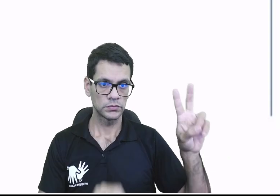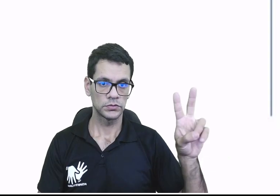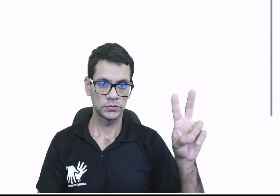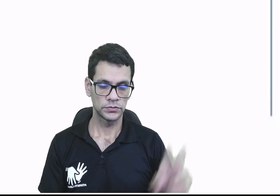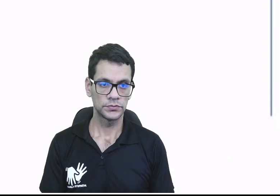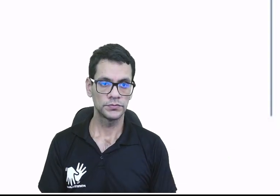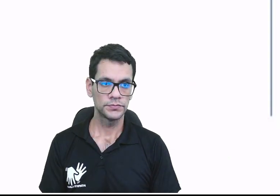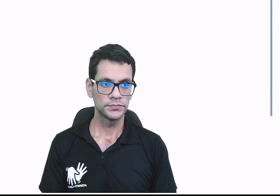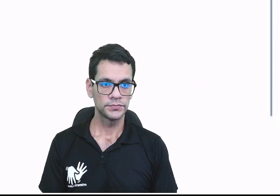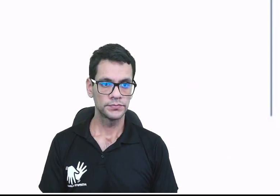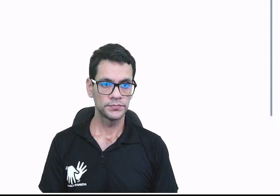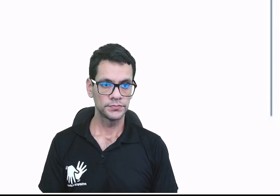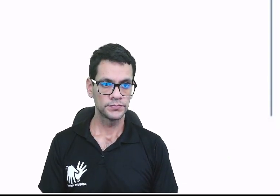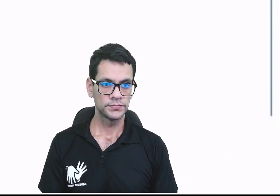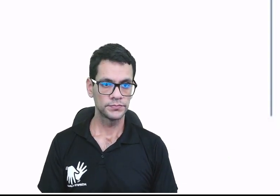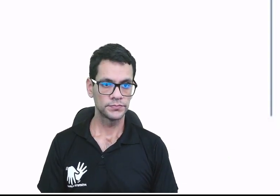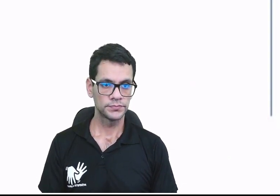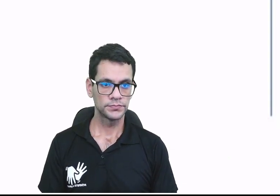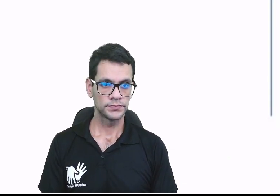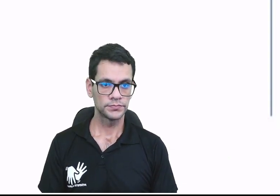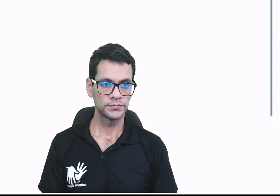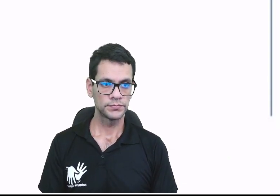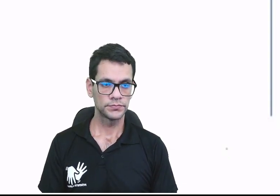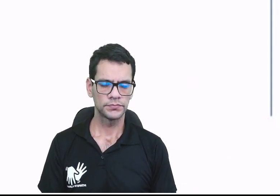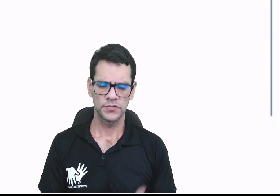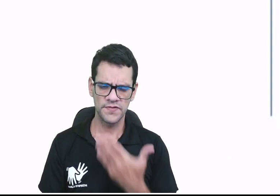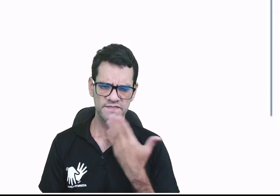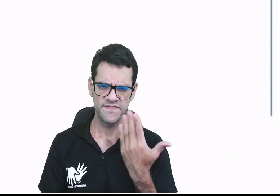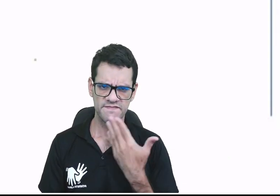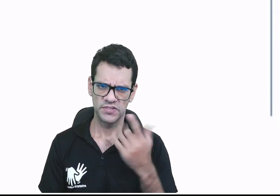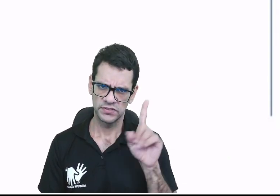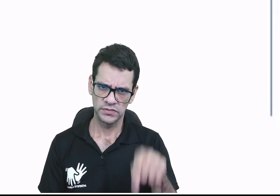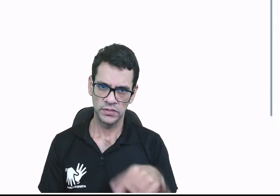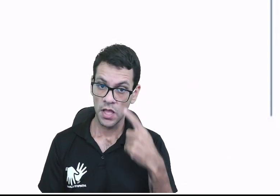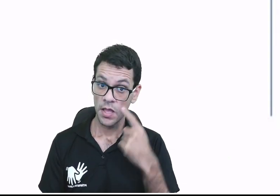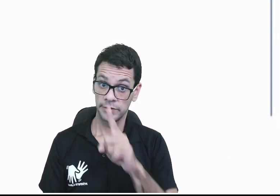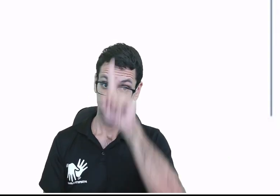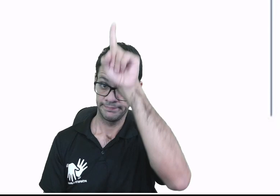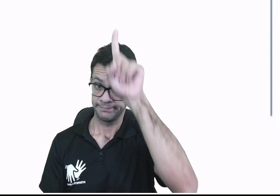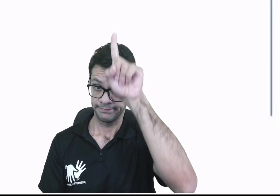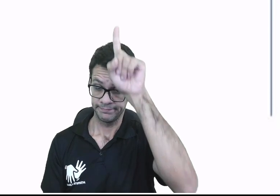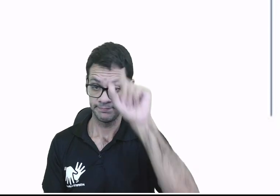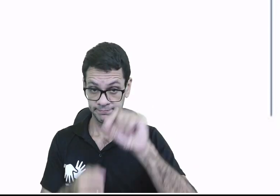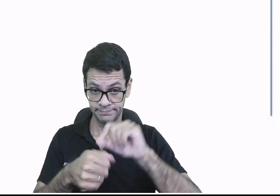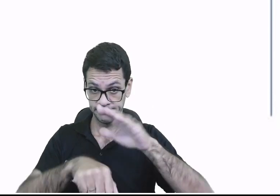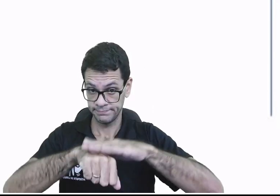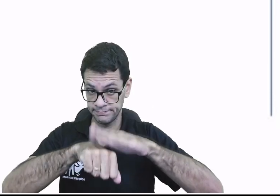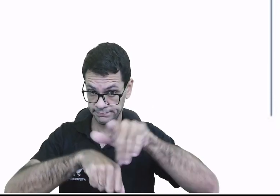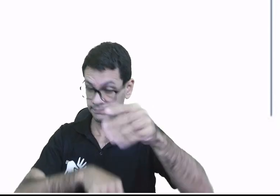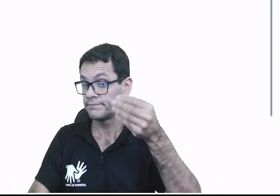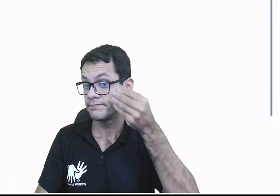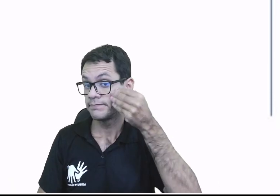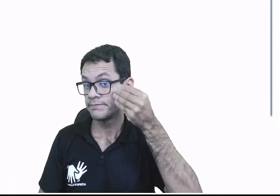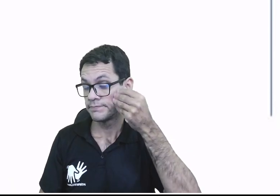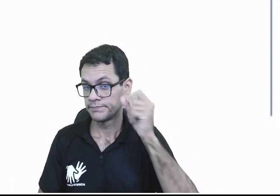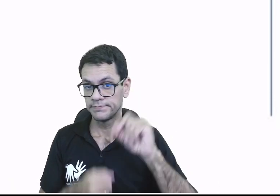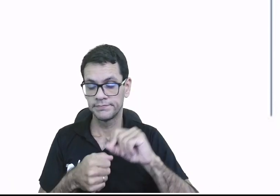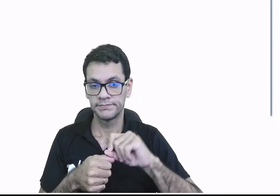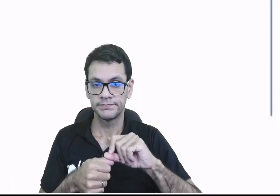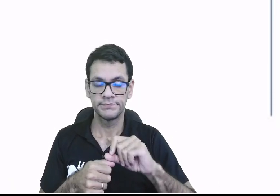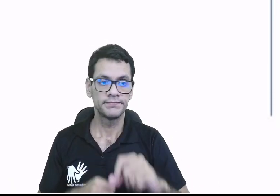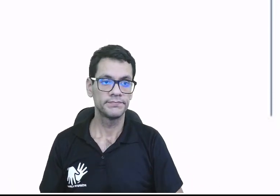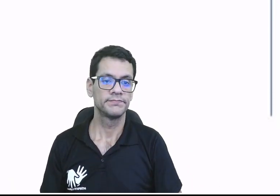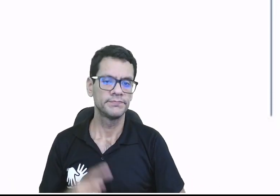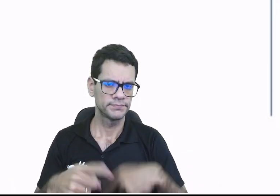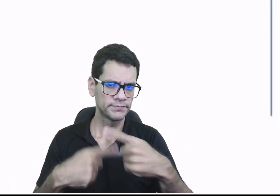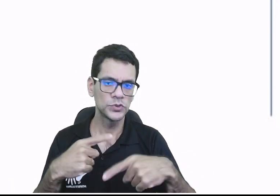leitura direta, assim. Tá? É bem facinho, né? Vou deixar esse aqui para vocês. Façam e a